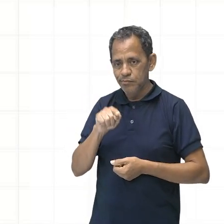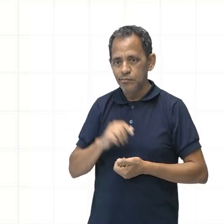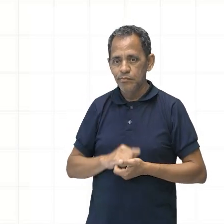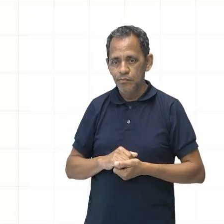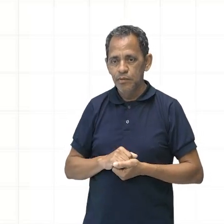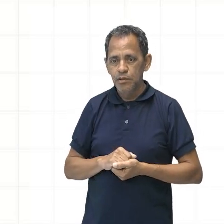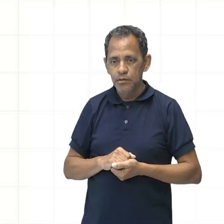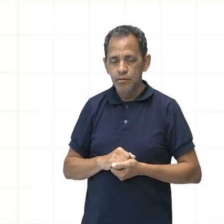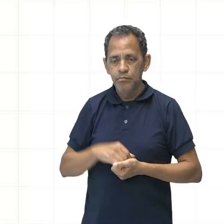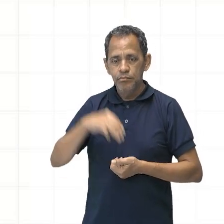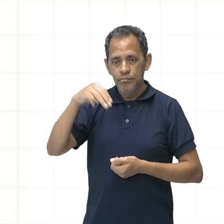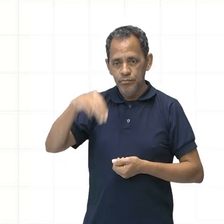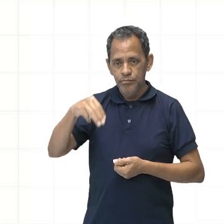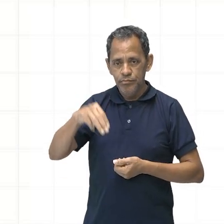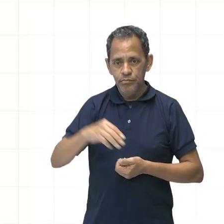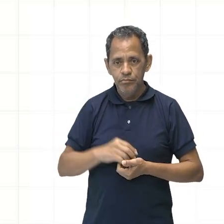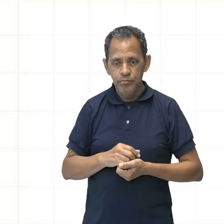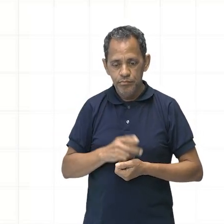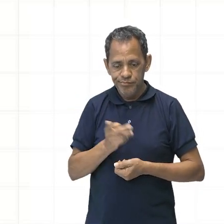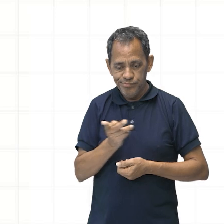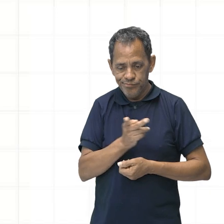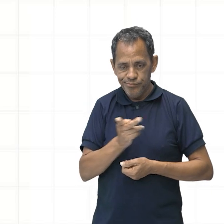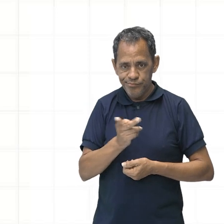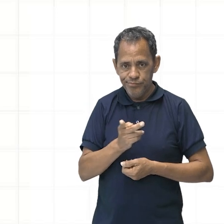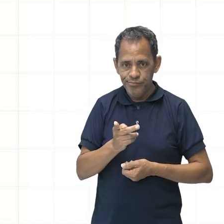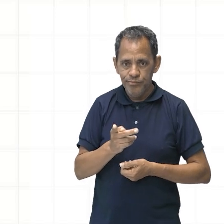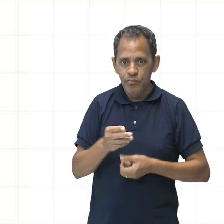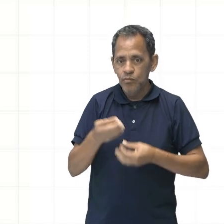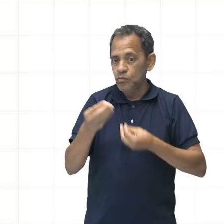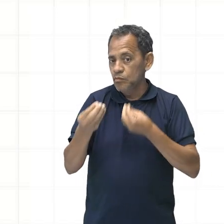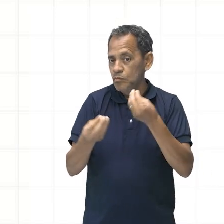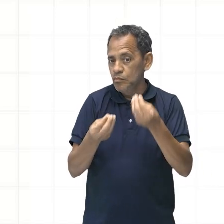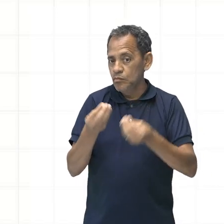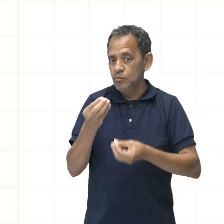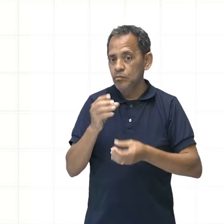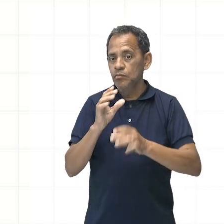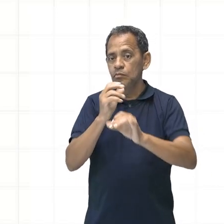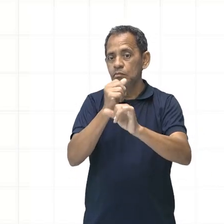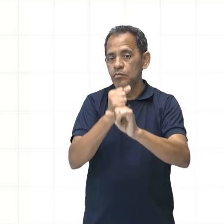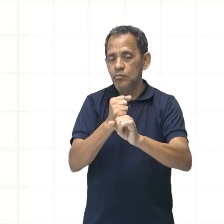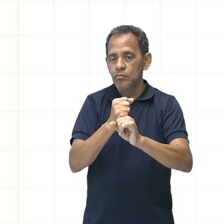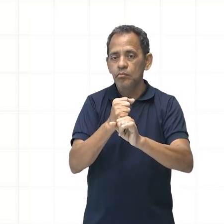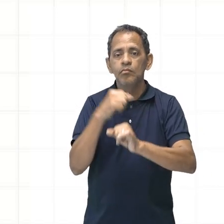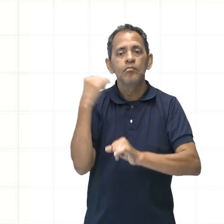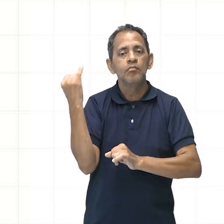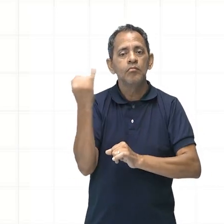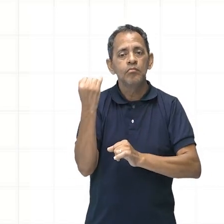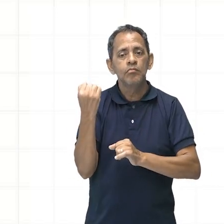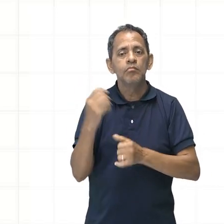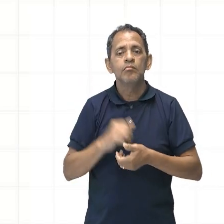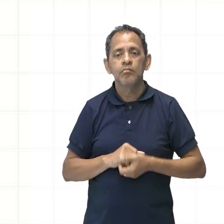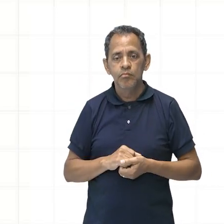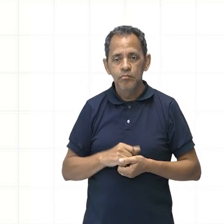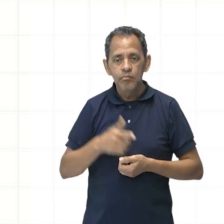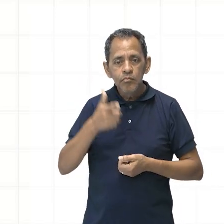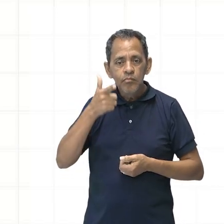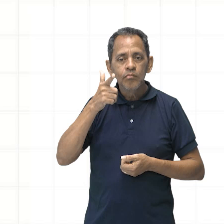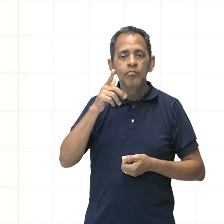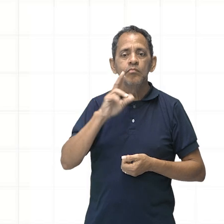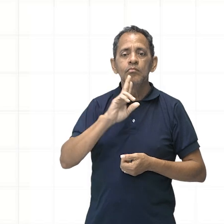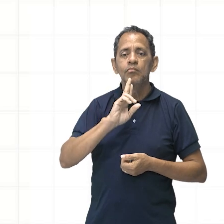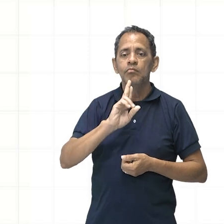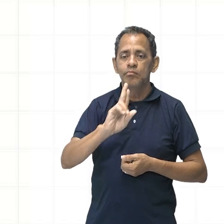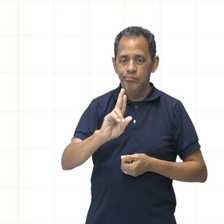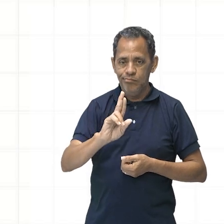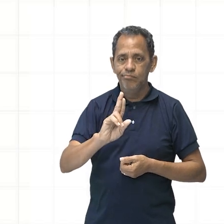unidade está em metros. E aí, esse cuidado é importante para que eu não erre a questão, porque eu